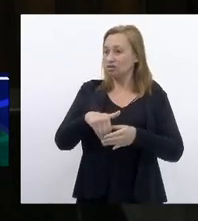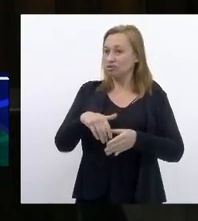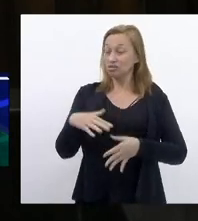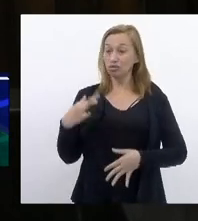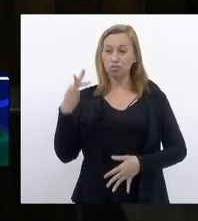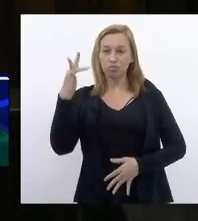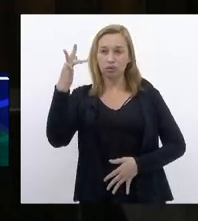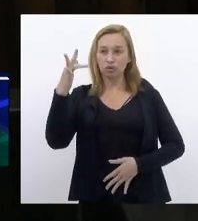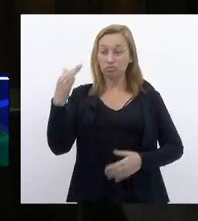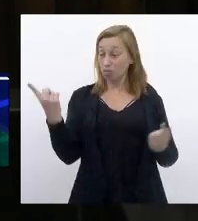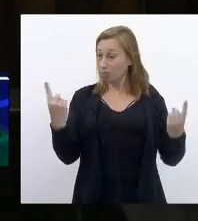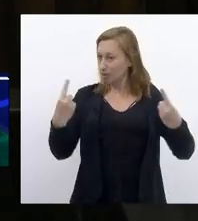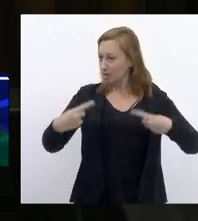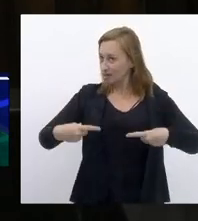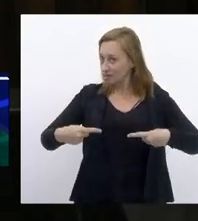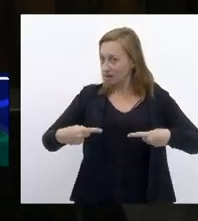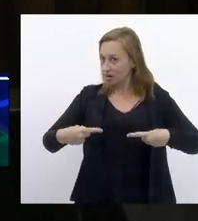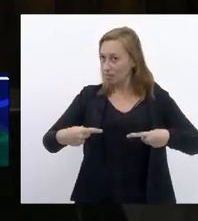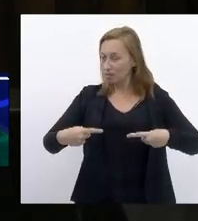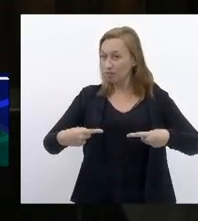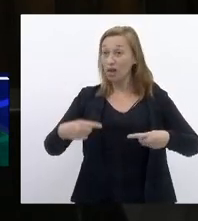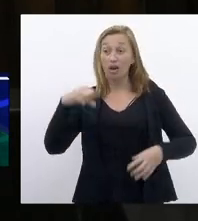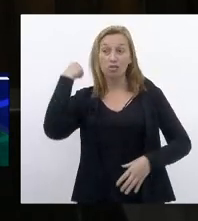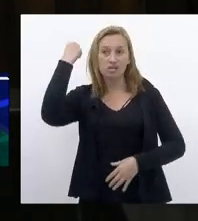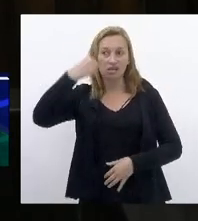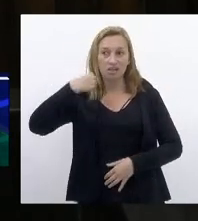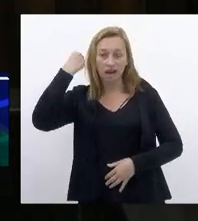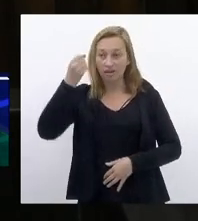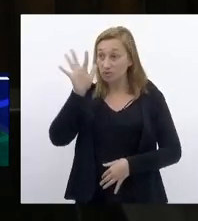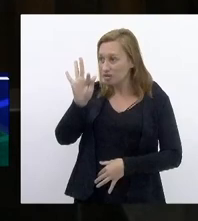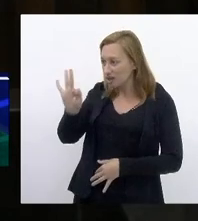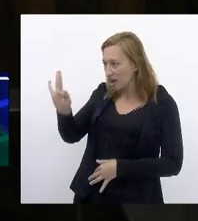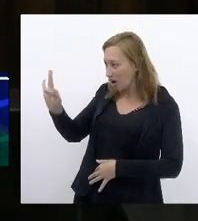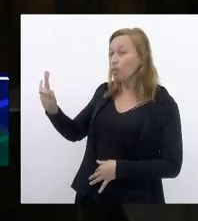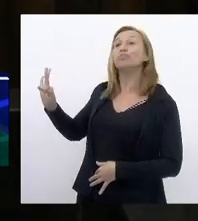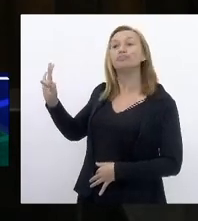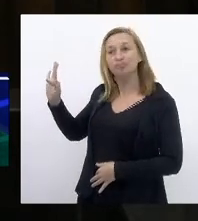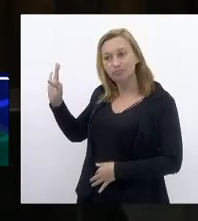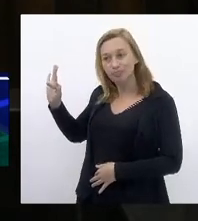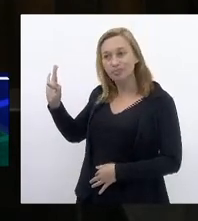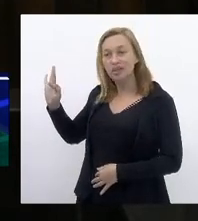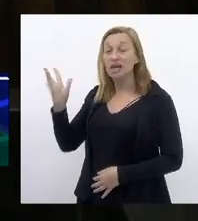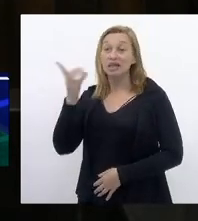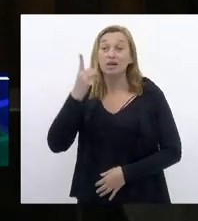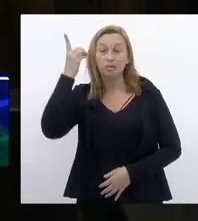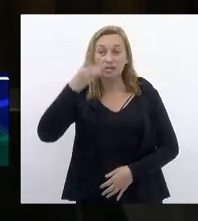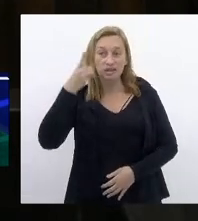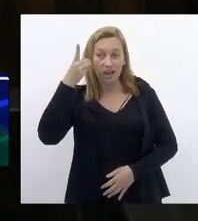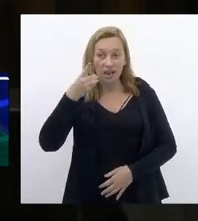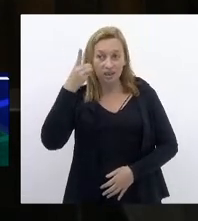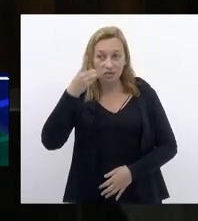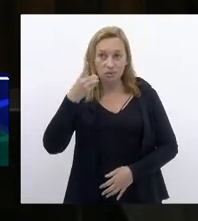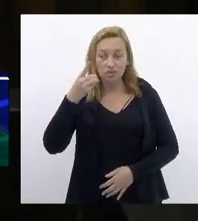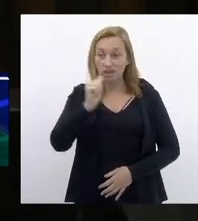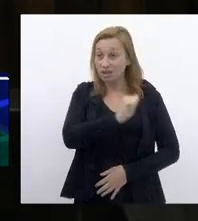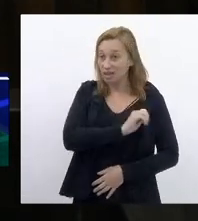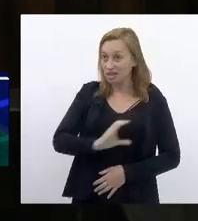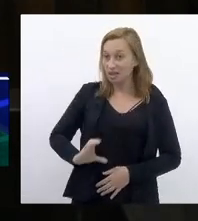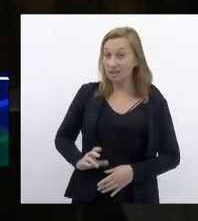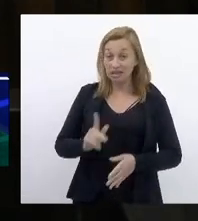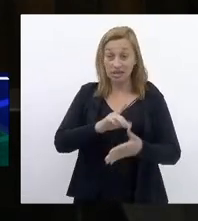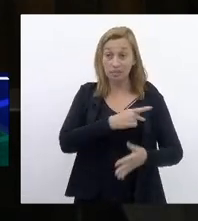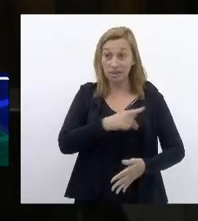e competitiva ao Senado Federal. Além disso, o deputado André Siciliano, na presidência dessa casa, tem